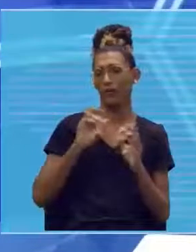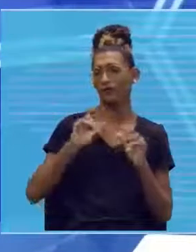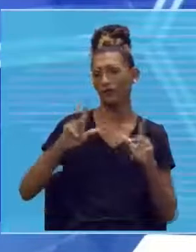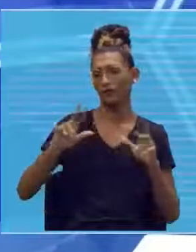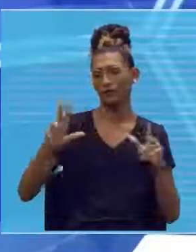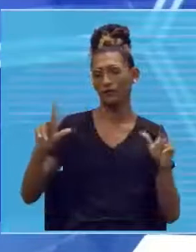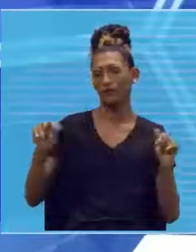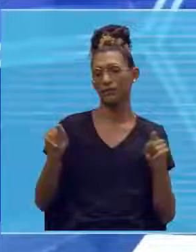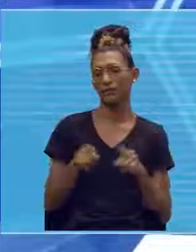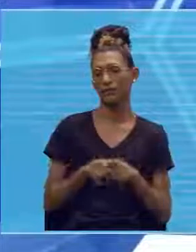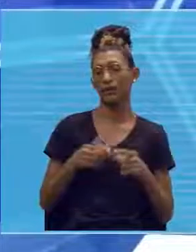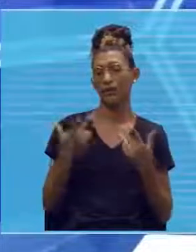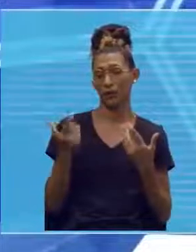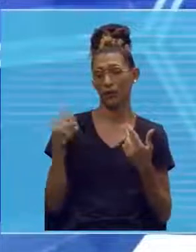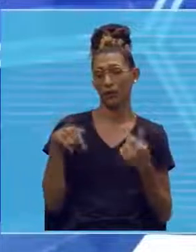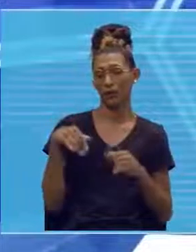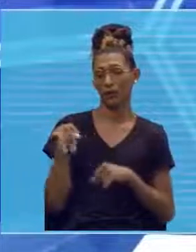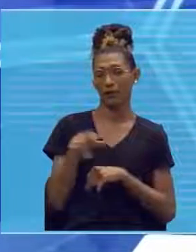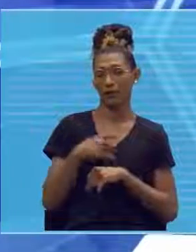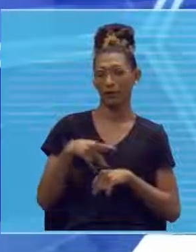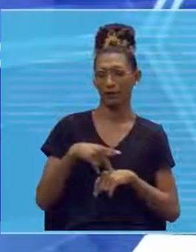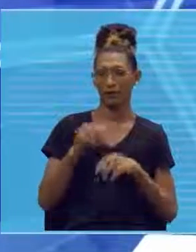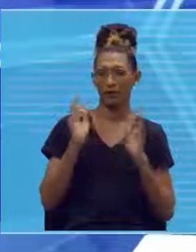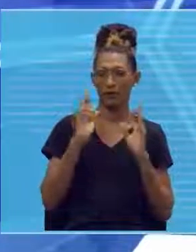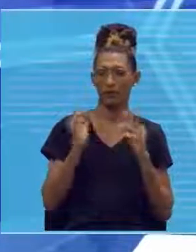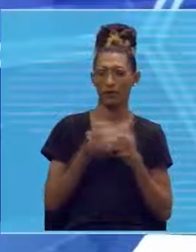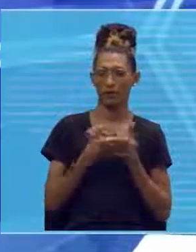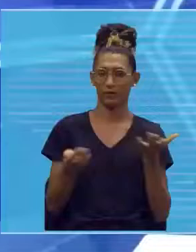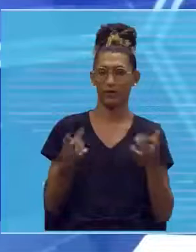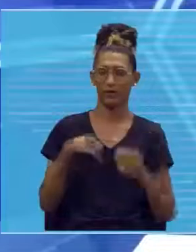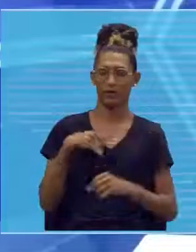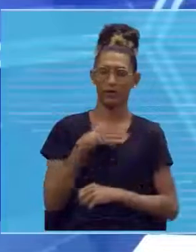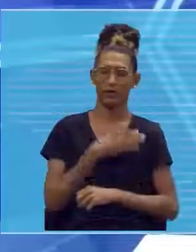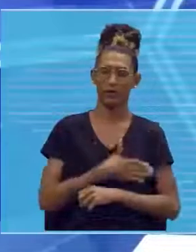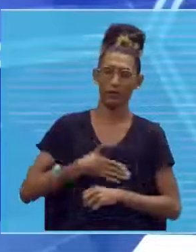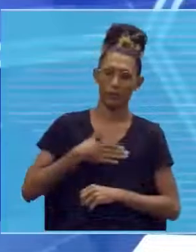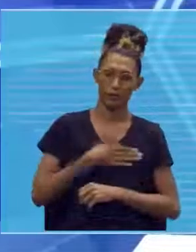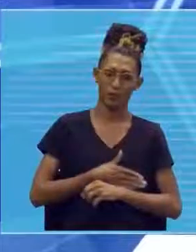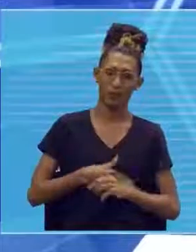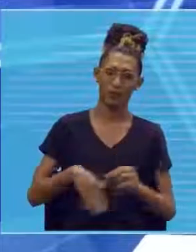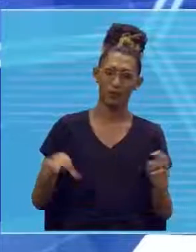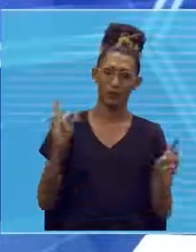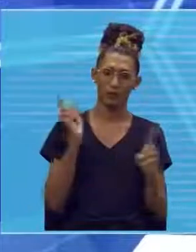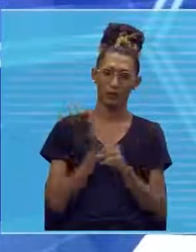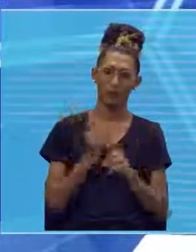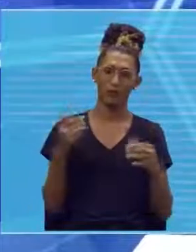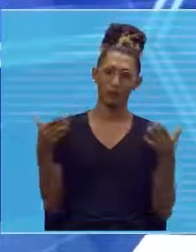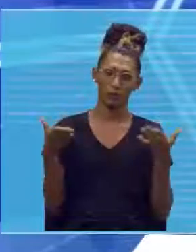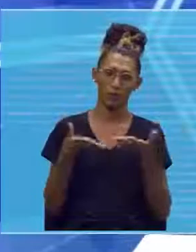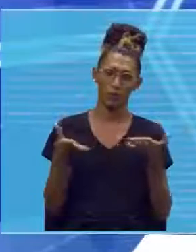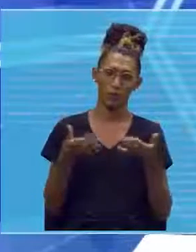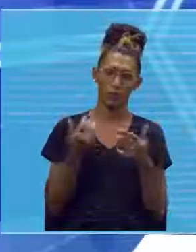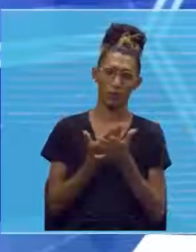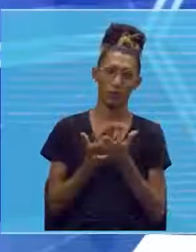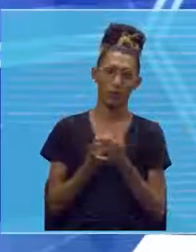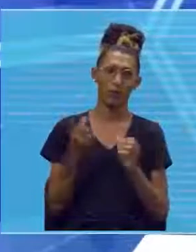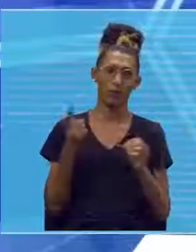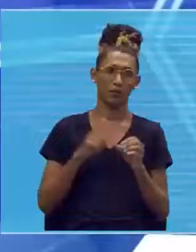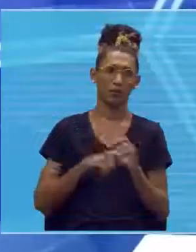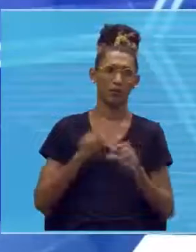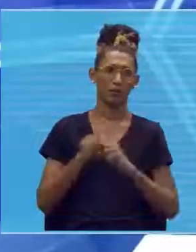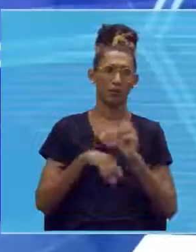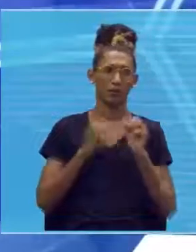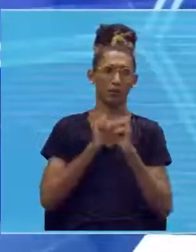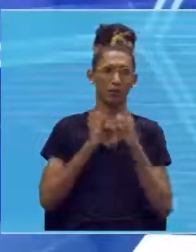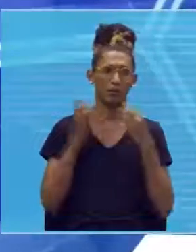como tudo é diverso no nosso país Tá certo então eu espero que vocês tenham gostado Desse nosso encontro de hoje voltamos aqui para